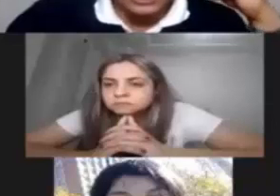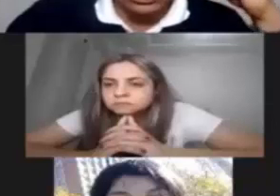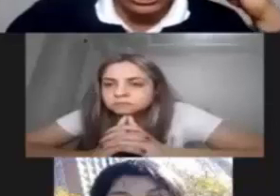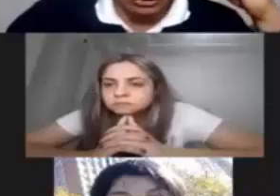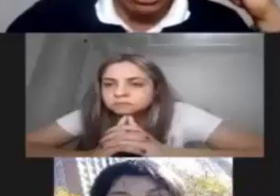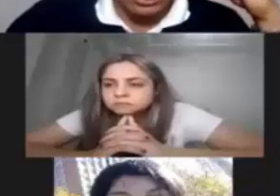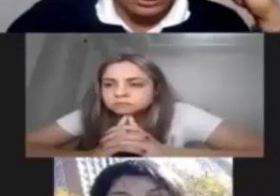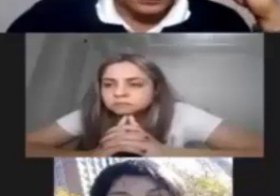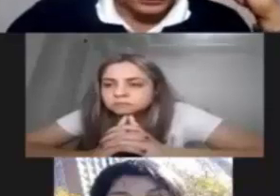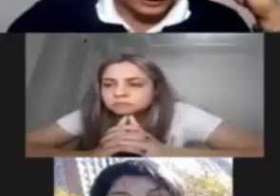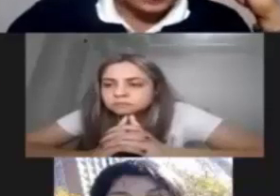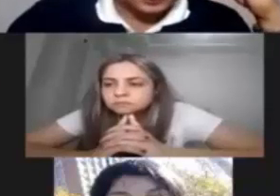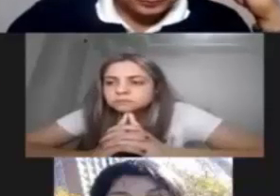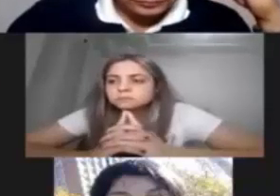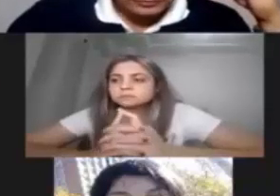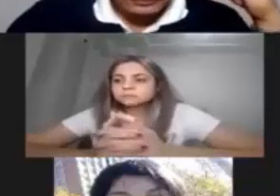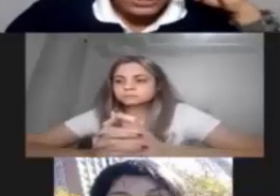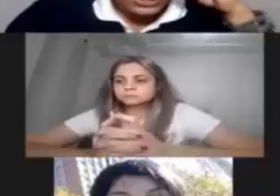também está no xeol tá